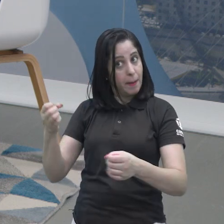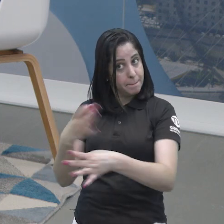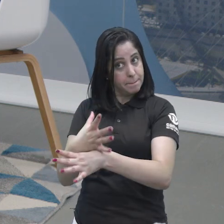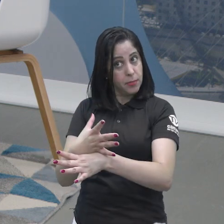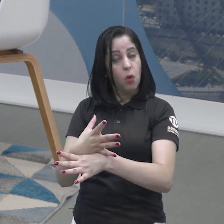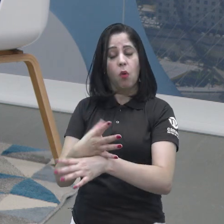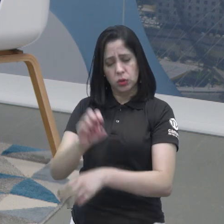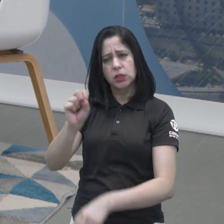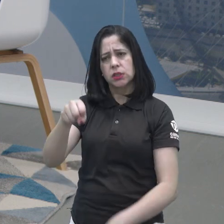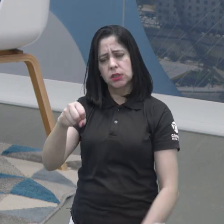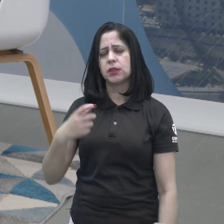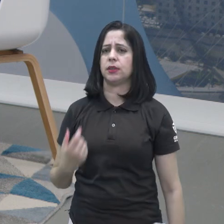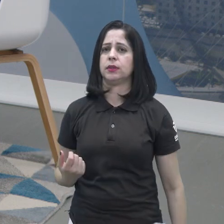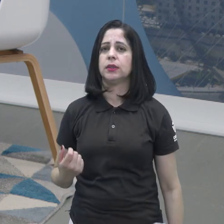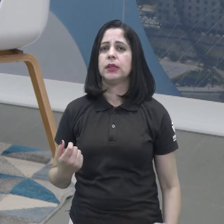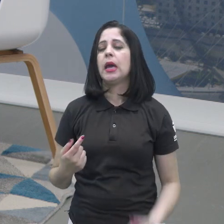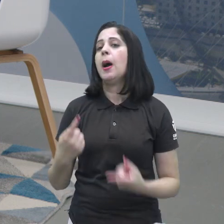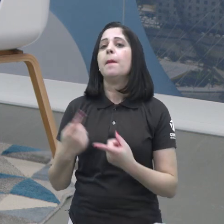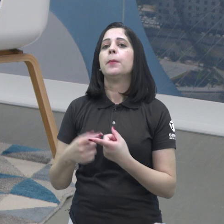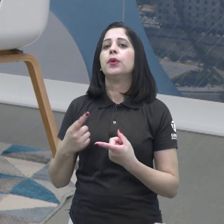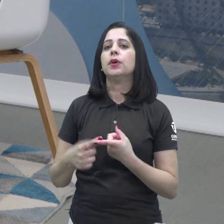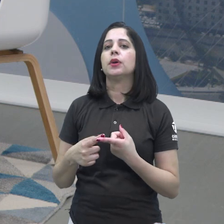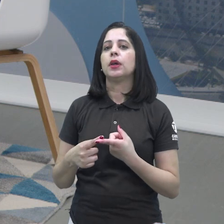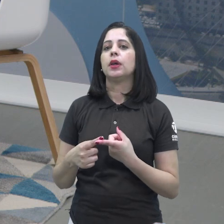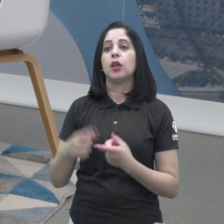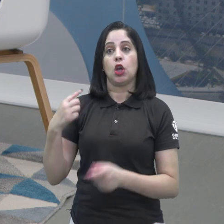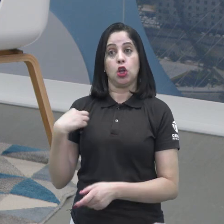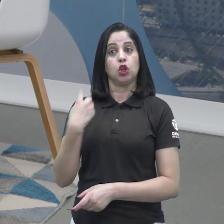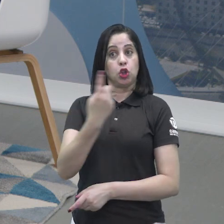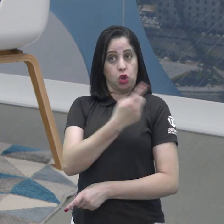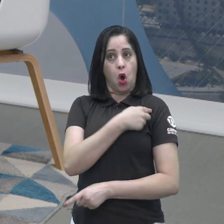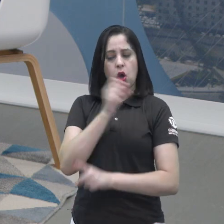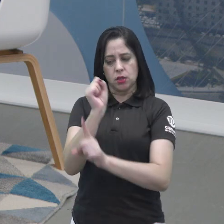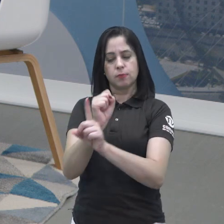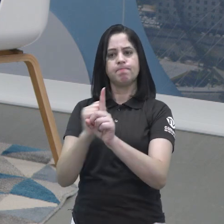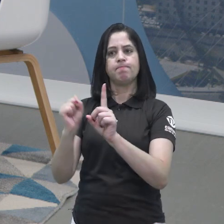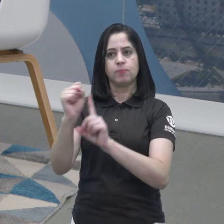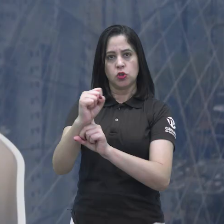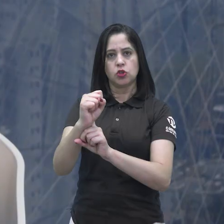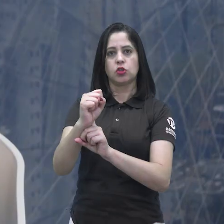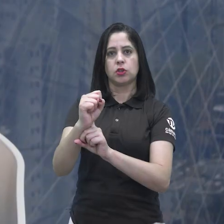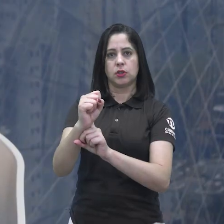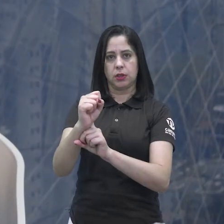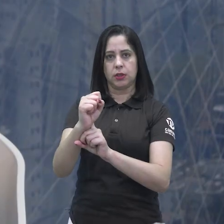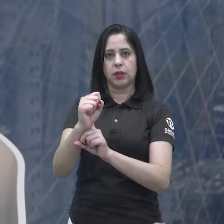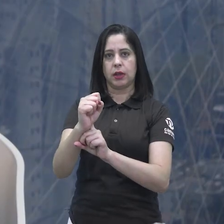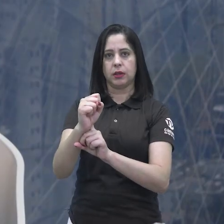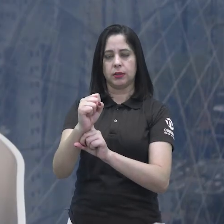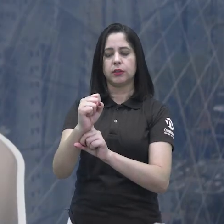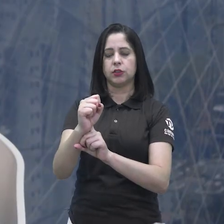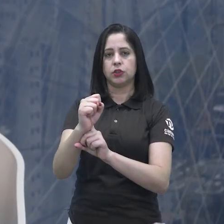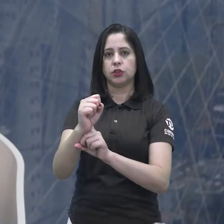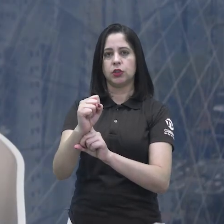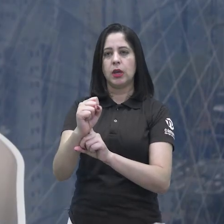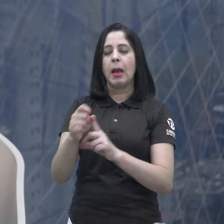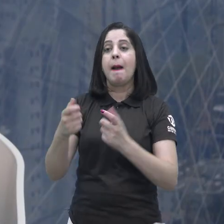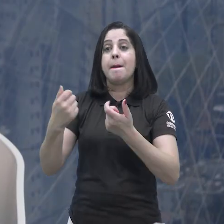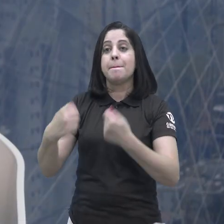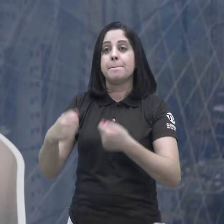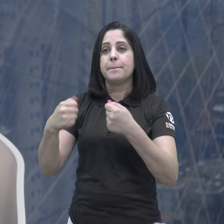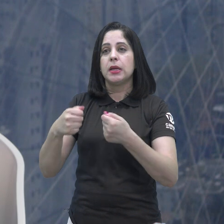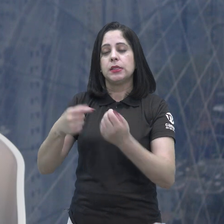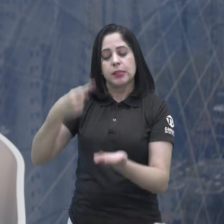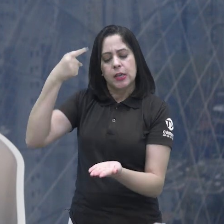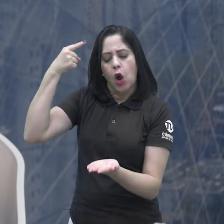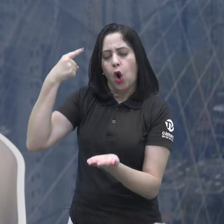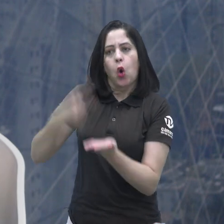bom. Em que sentido que elas estão preparadas, né? Nós como sociedade, estabelecemos e temos que estabelecer um